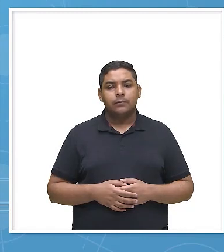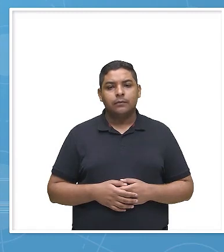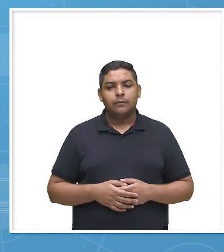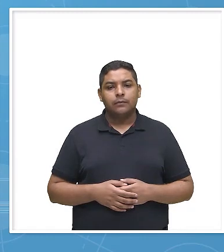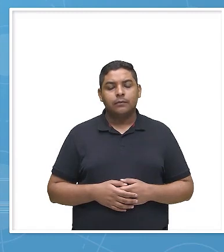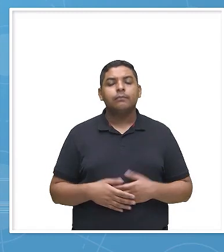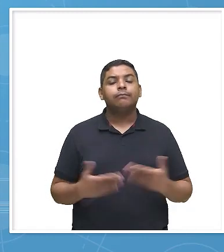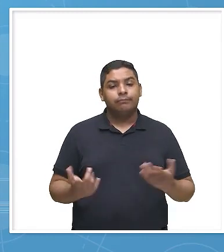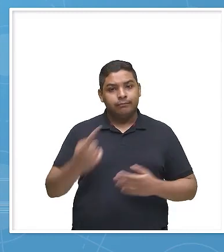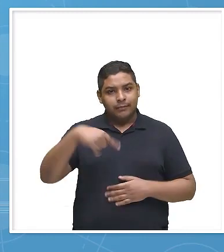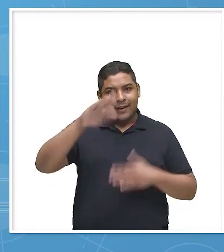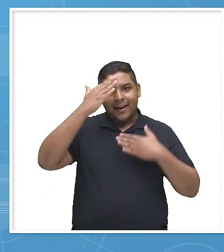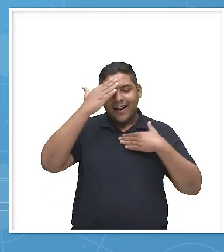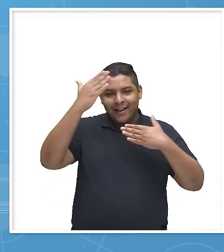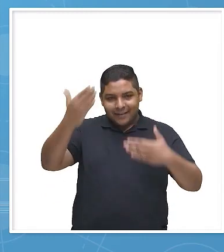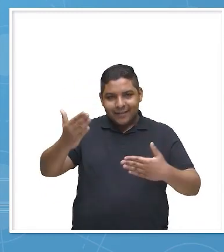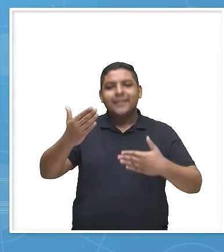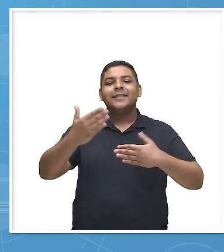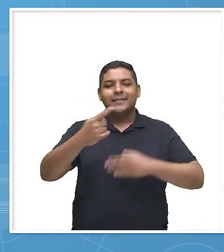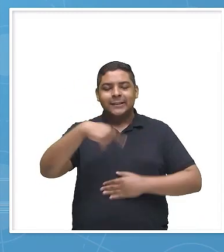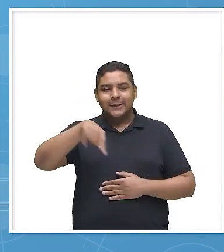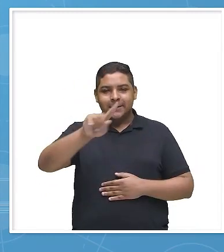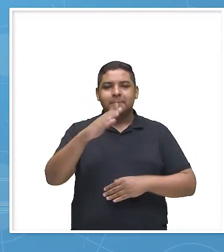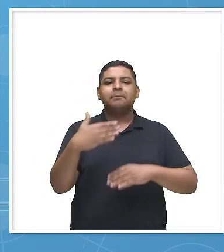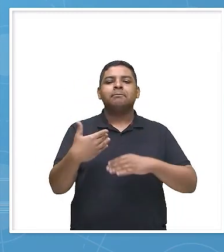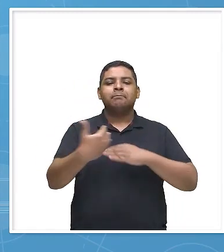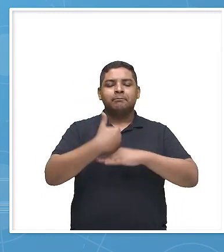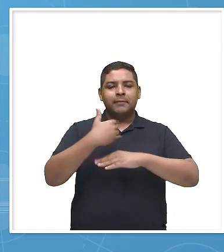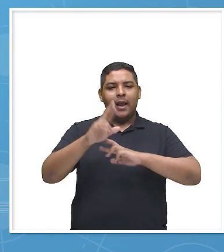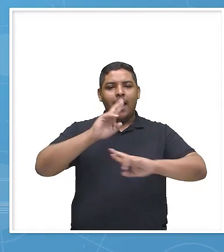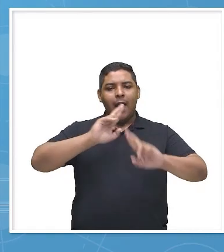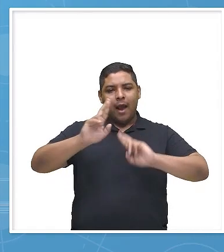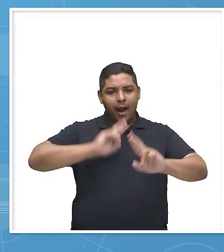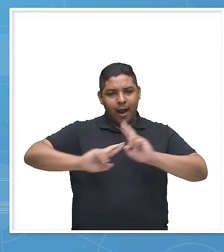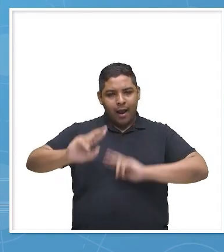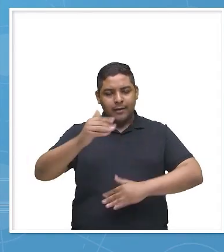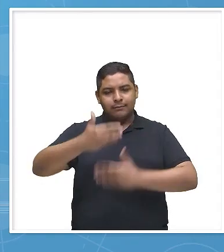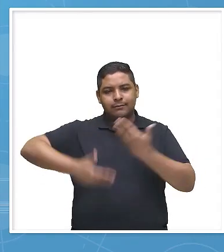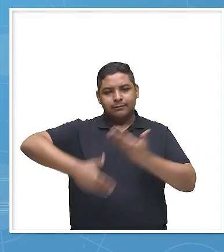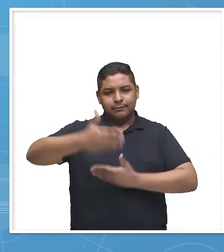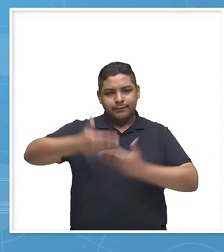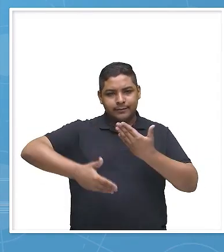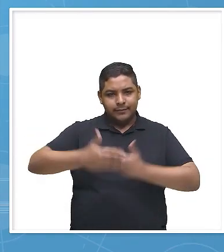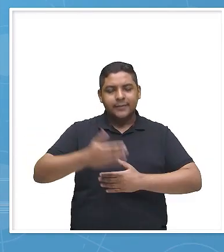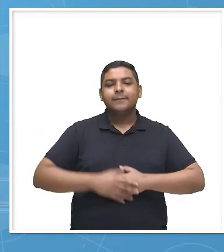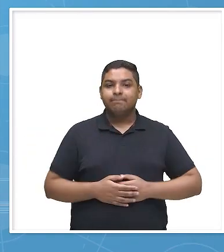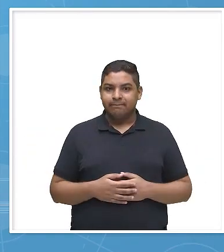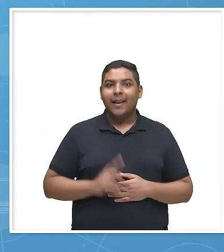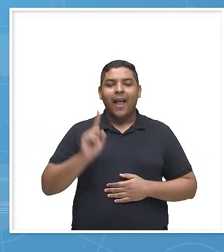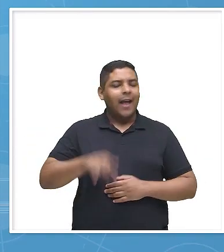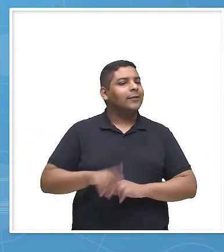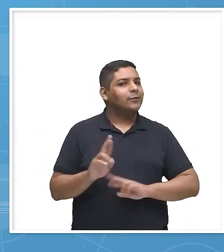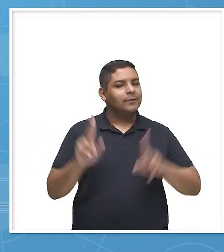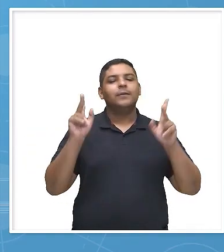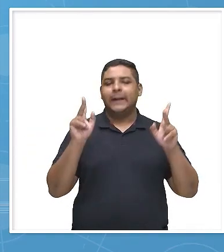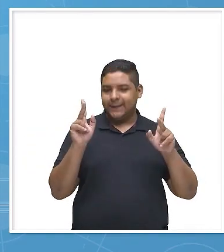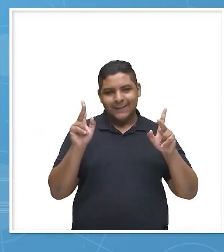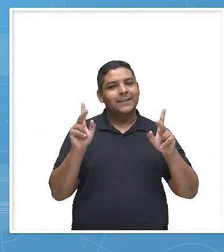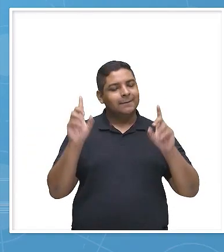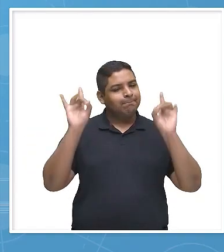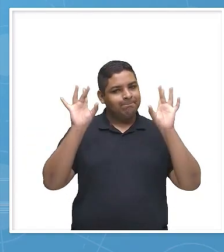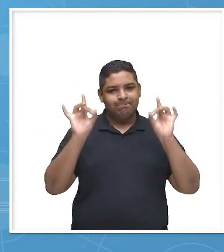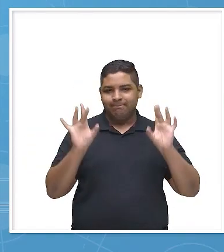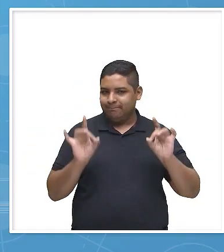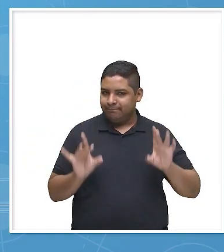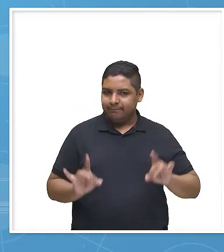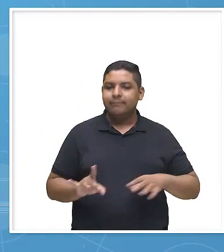queria agradecer mais uma vez a participação de vocês. A participação de vocês faz toda a diferença para a gente aqui. Avisando que